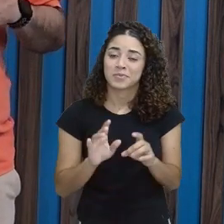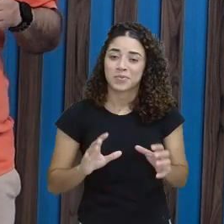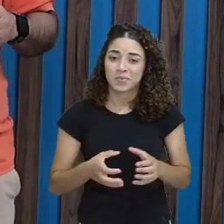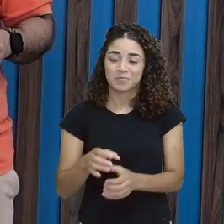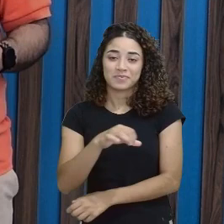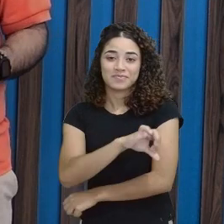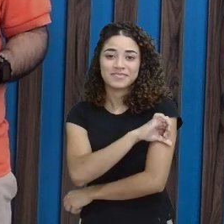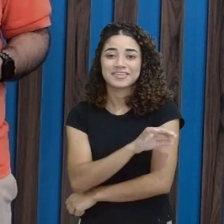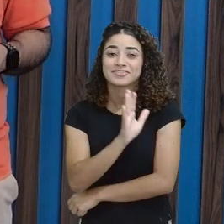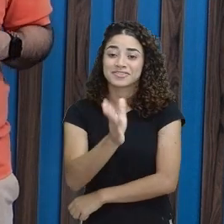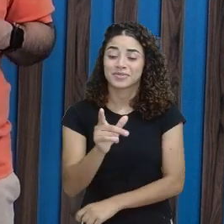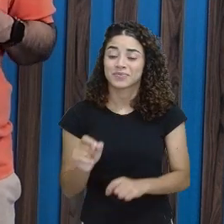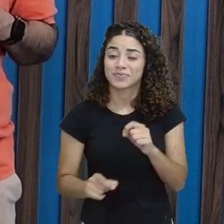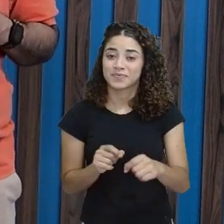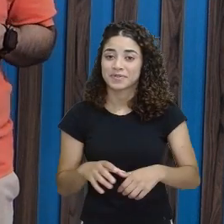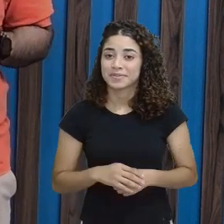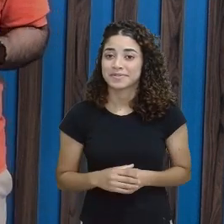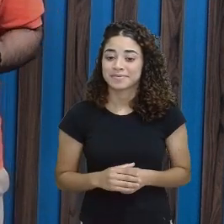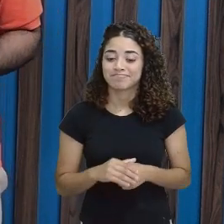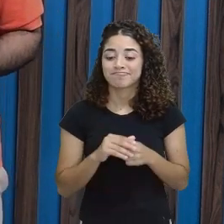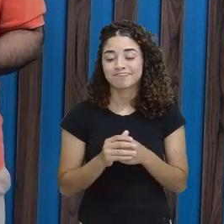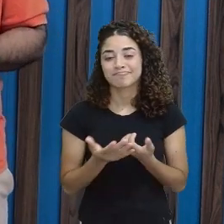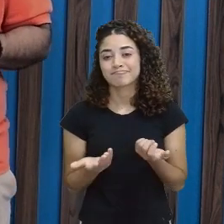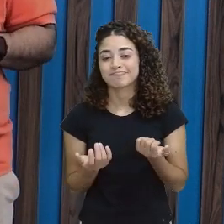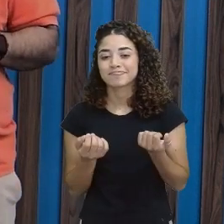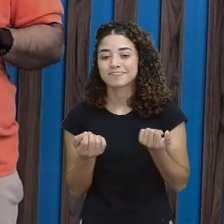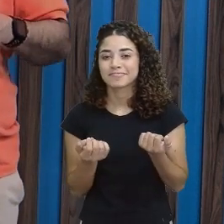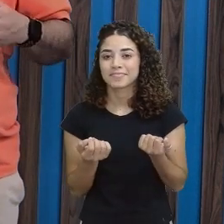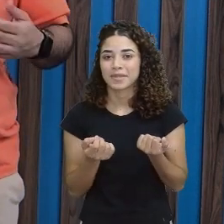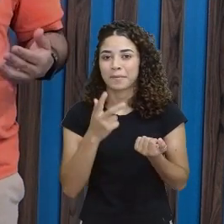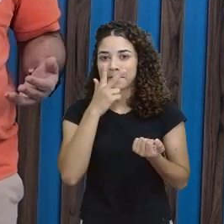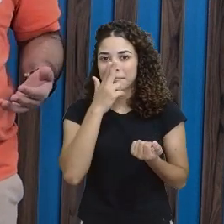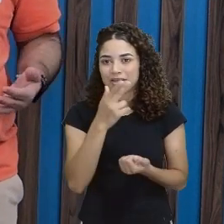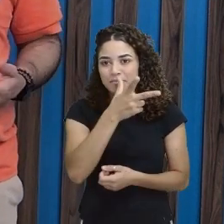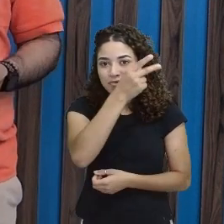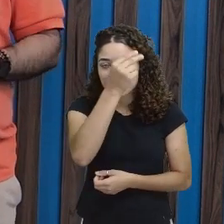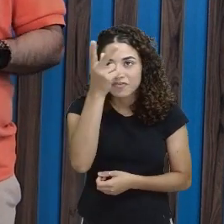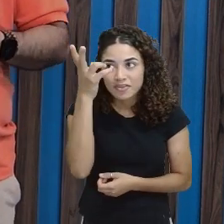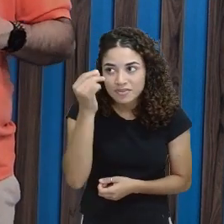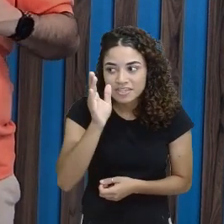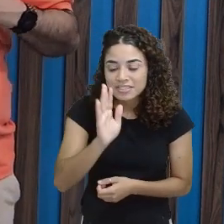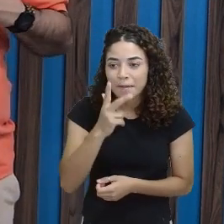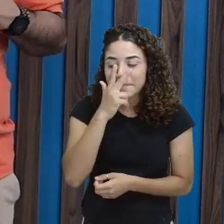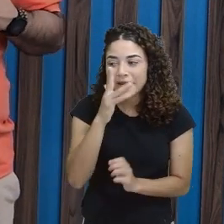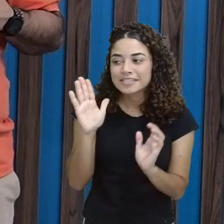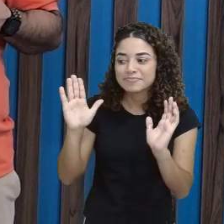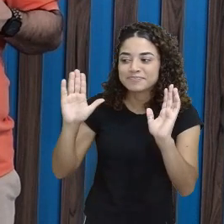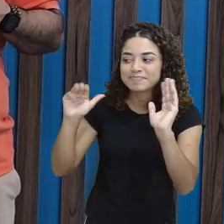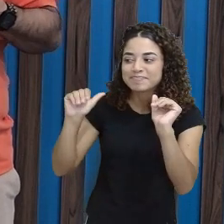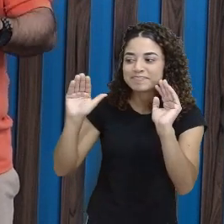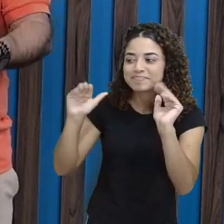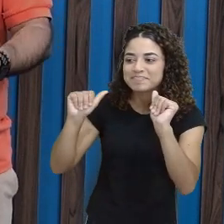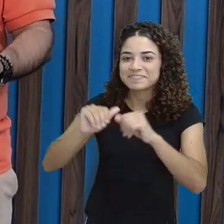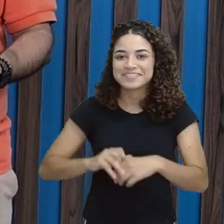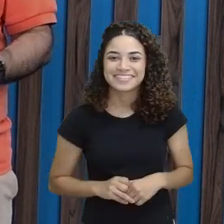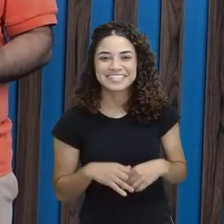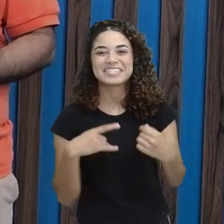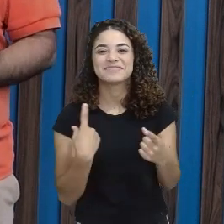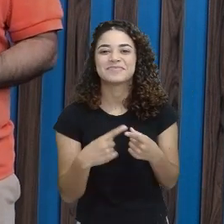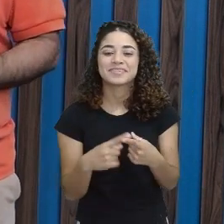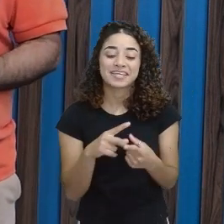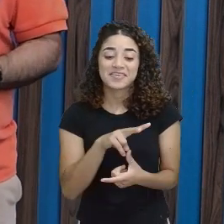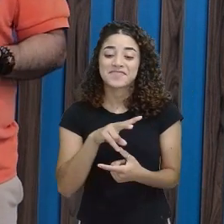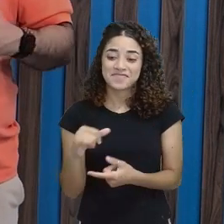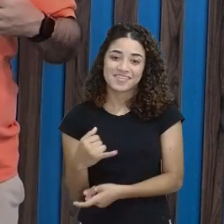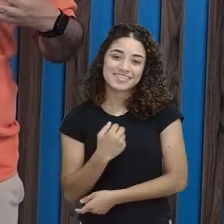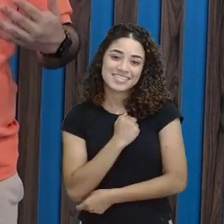já está aí com um pezinho fora da prefeitura. Infelizmente, né, porque vão deixar